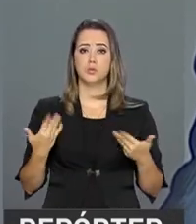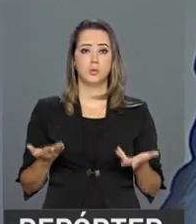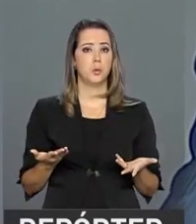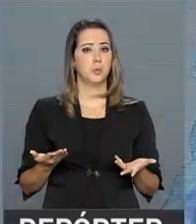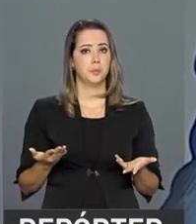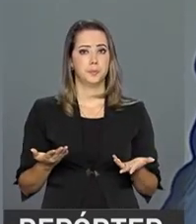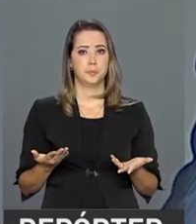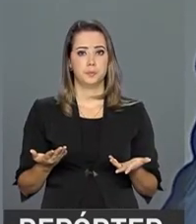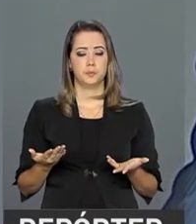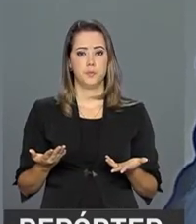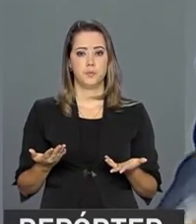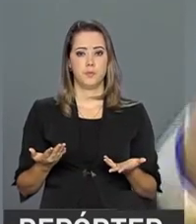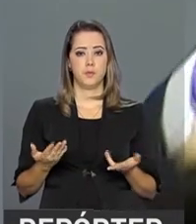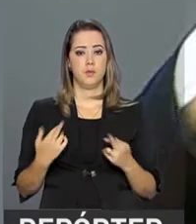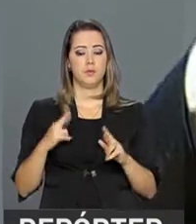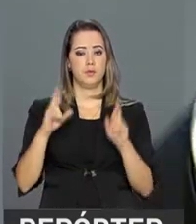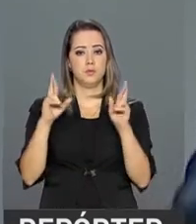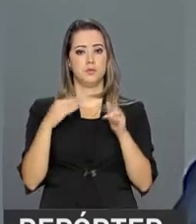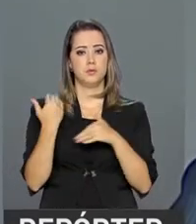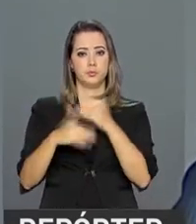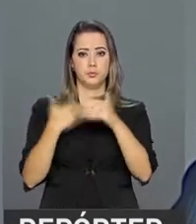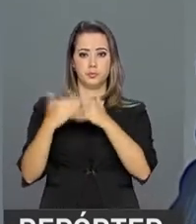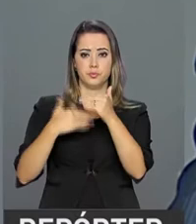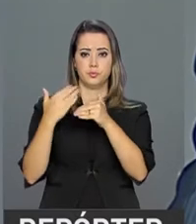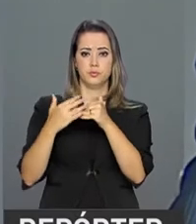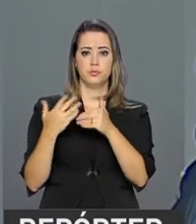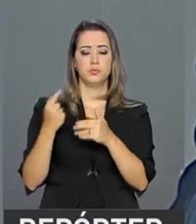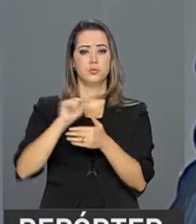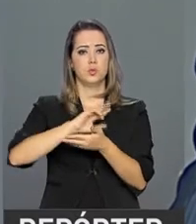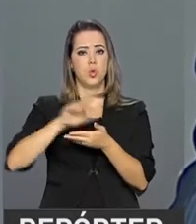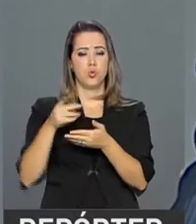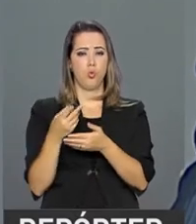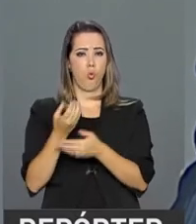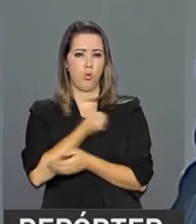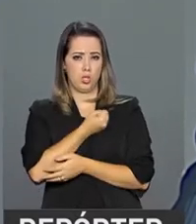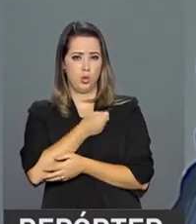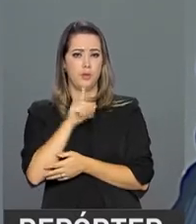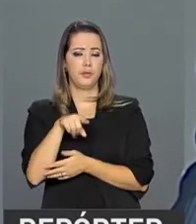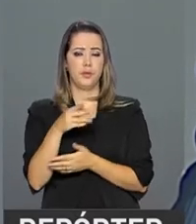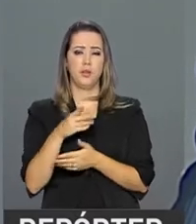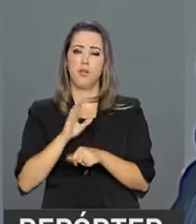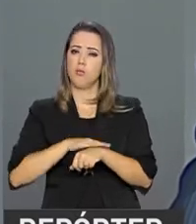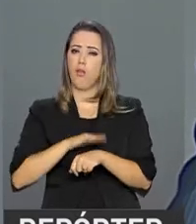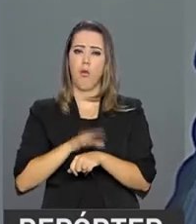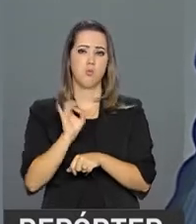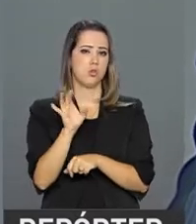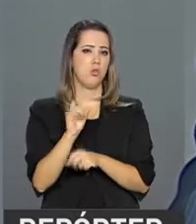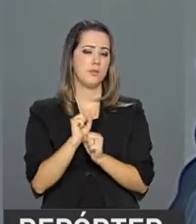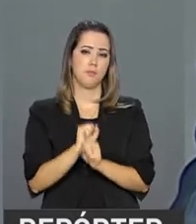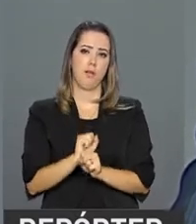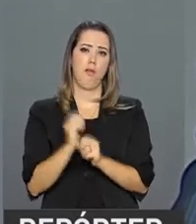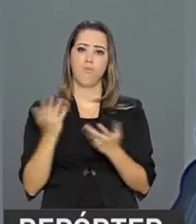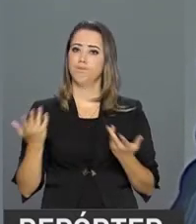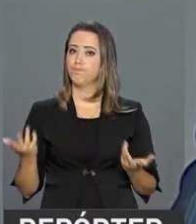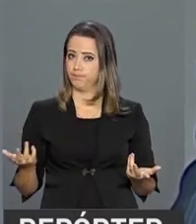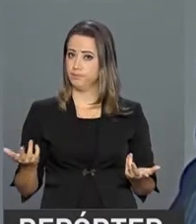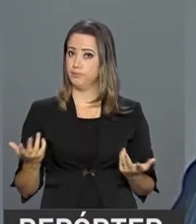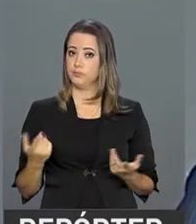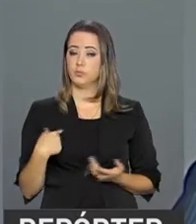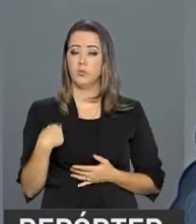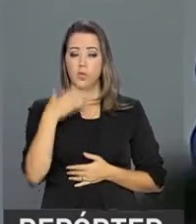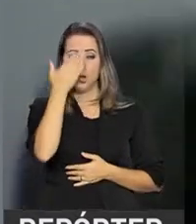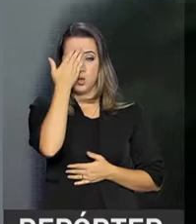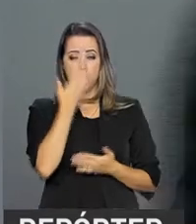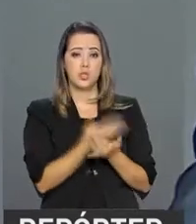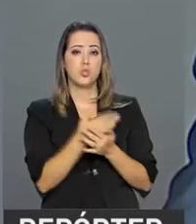há a perspectiva de aumento de rating é uma questão de tempo ah eu acho que